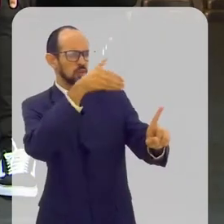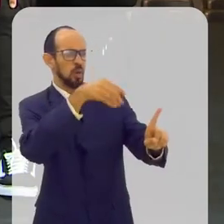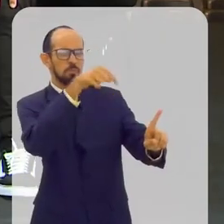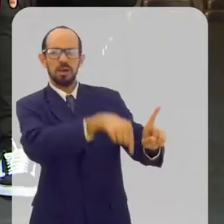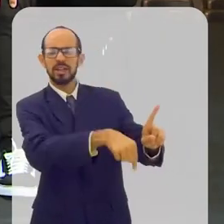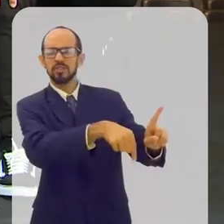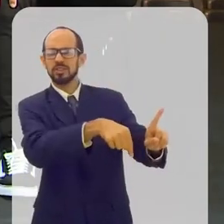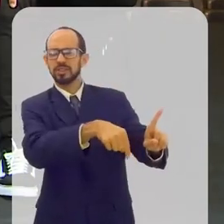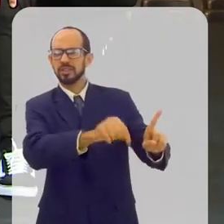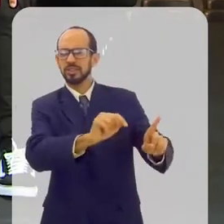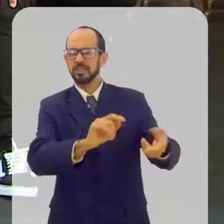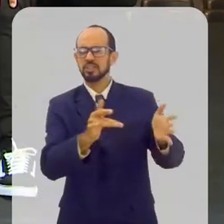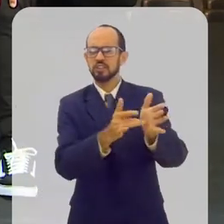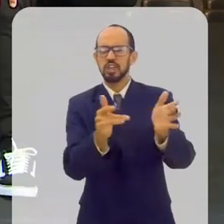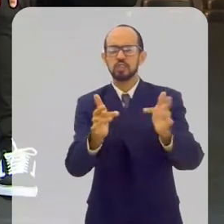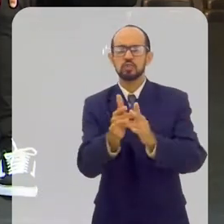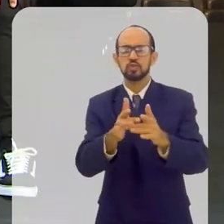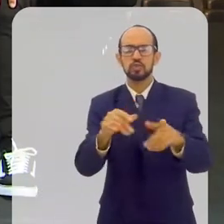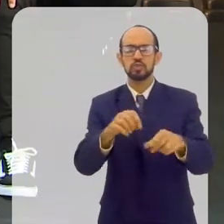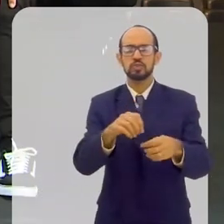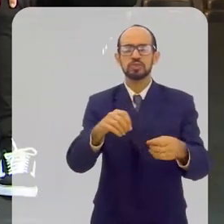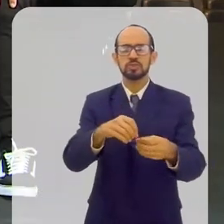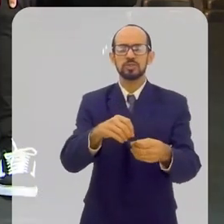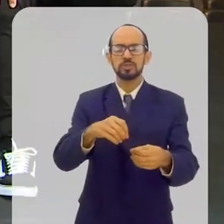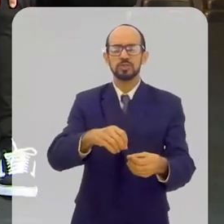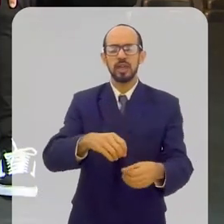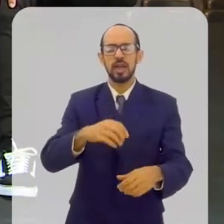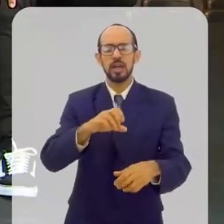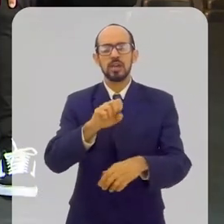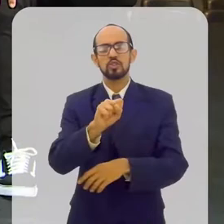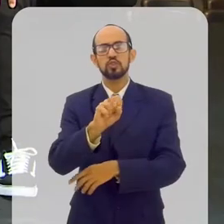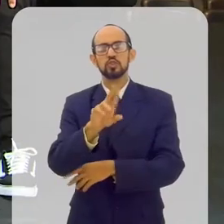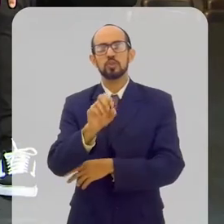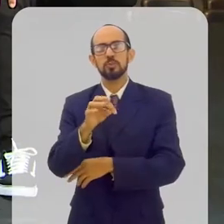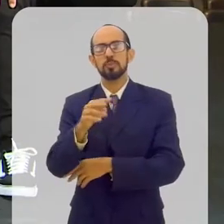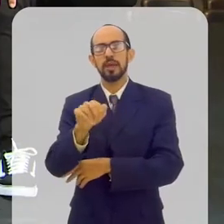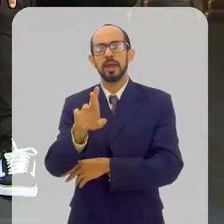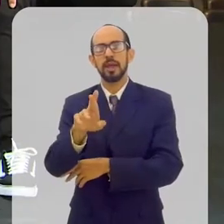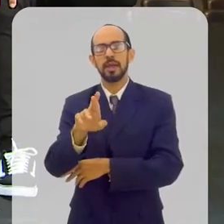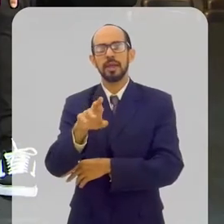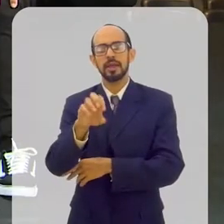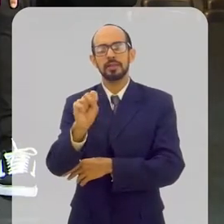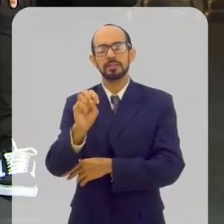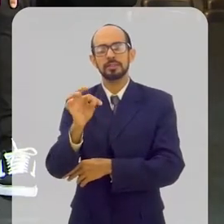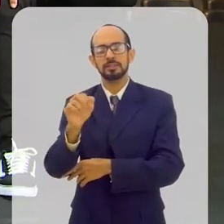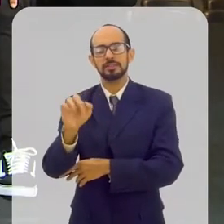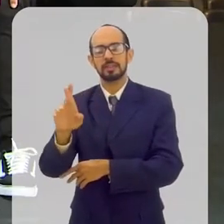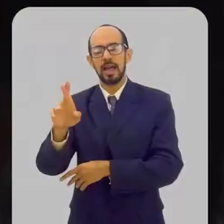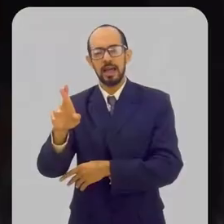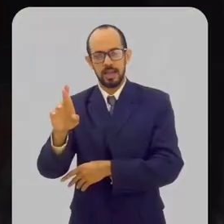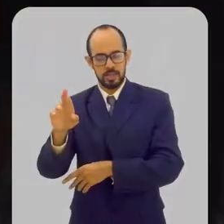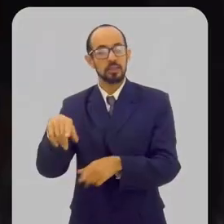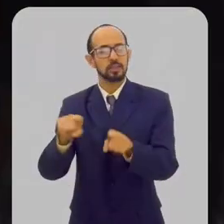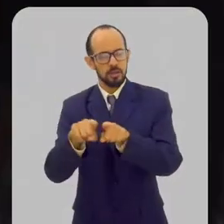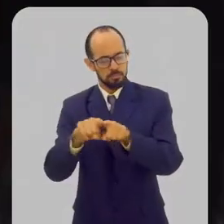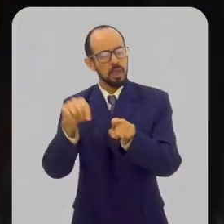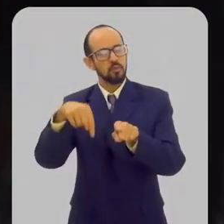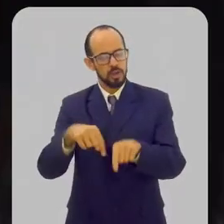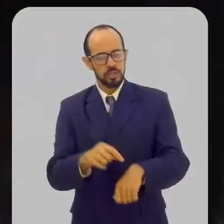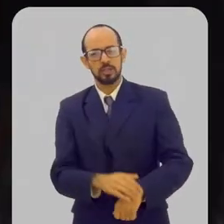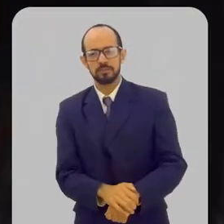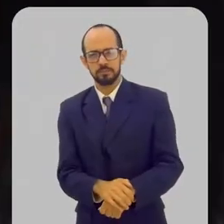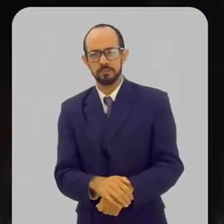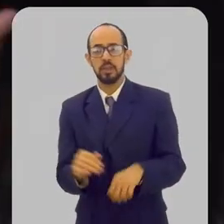Cristo Superstar. Aqui. Foi aqui. Também eu fez. Também. Perfeito. Então, assim, fiz